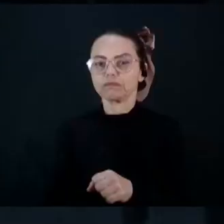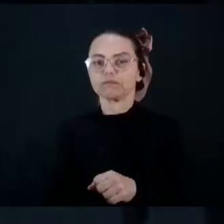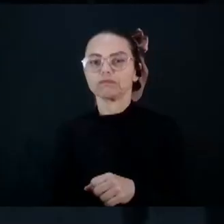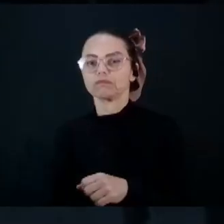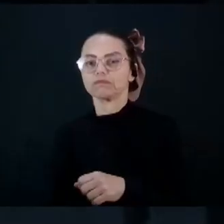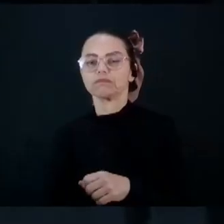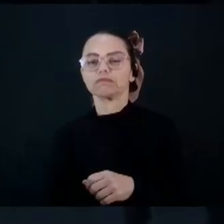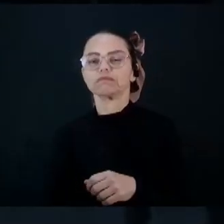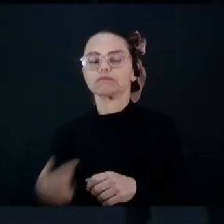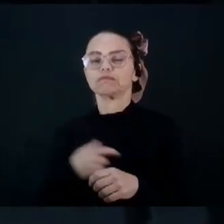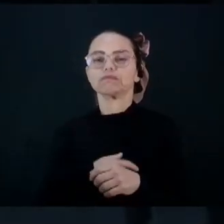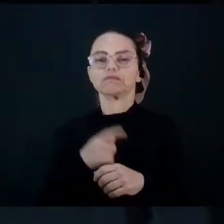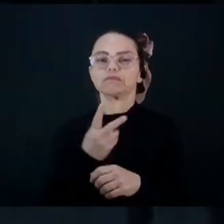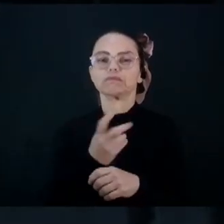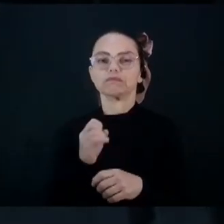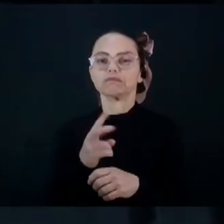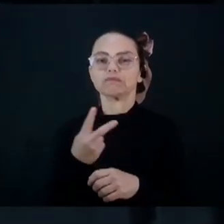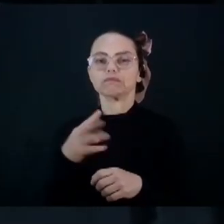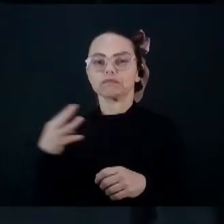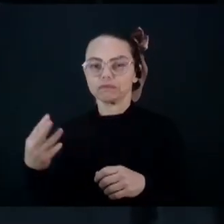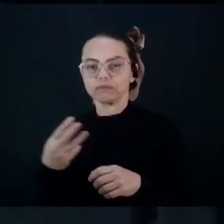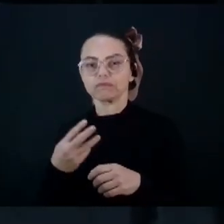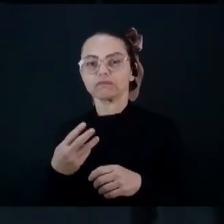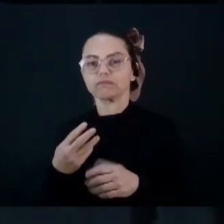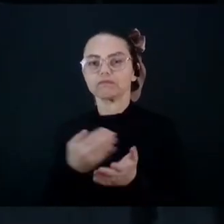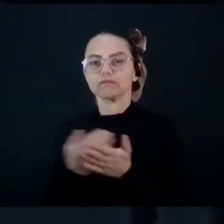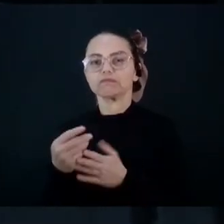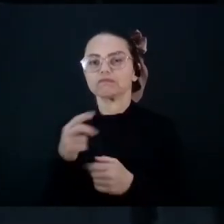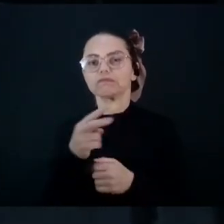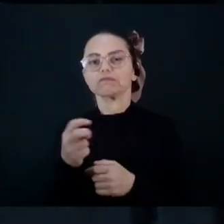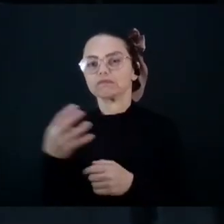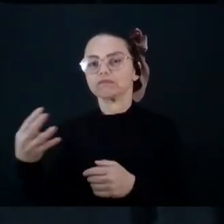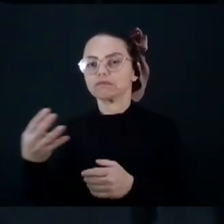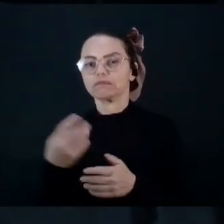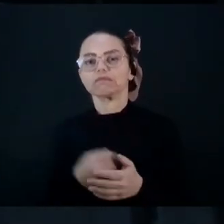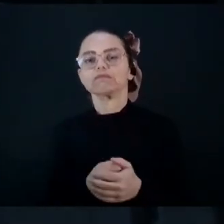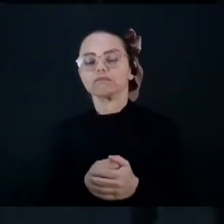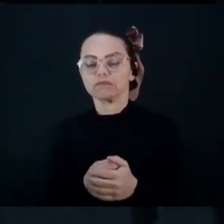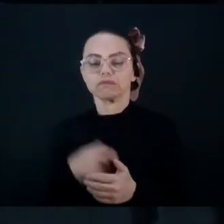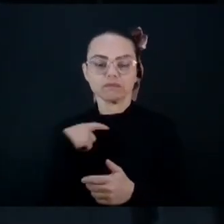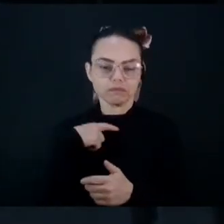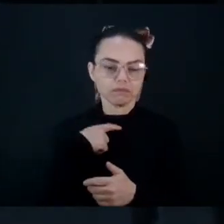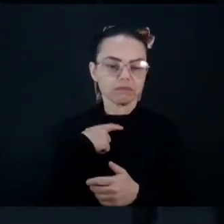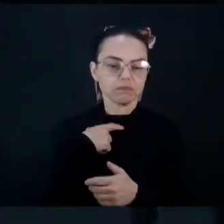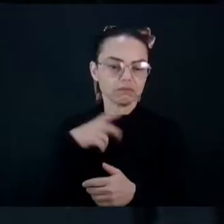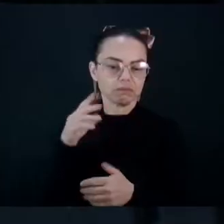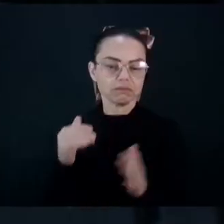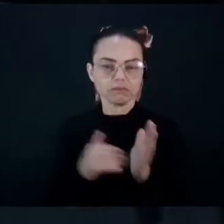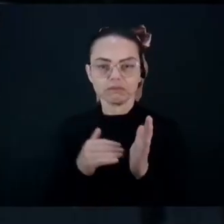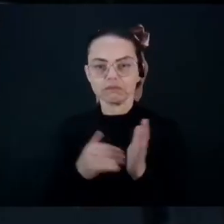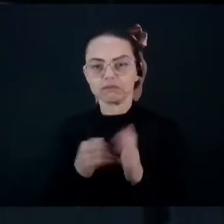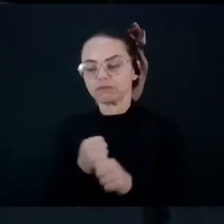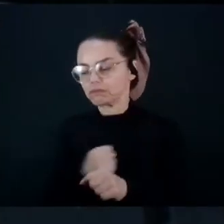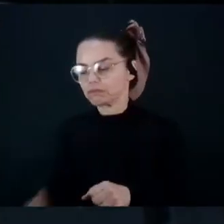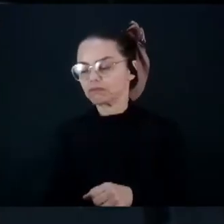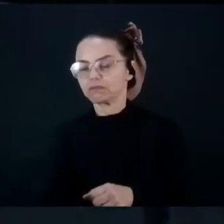de 2023, começo de 2024, né, eu estava já no último ano da faculdade, tinha puxado